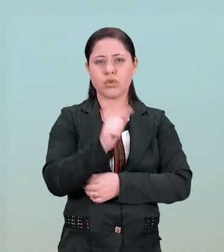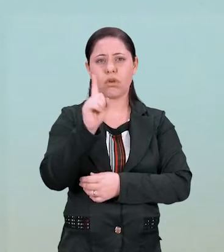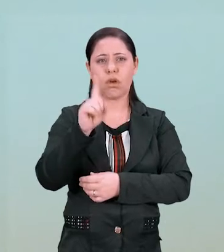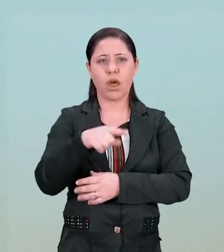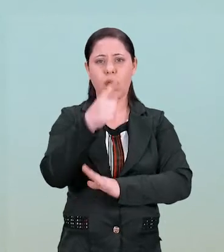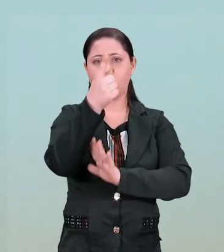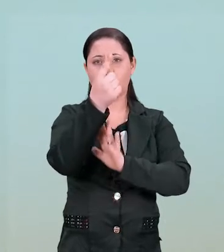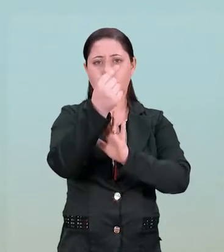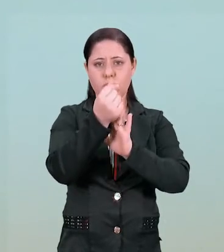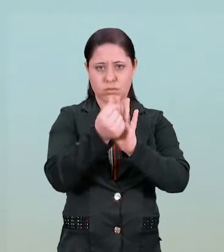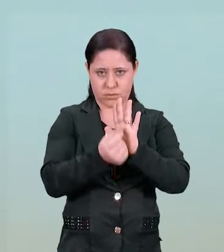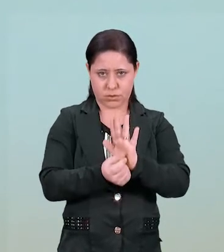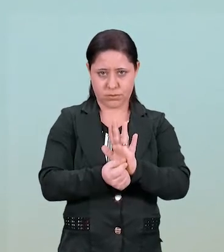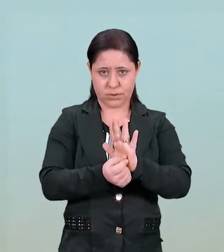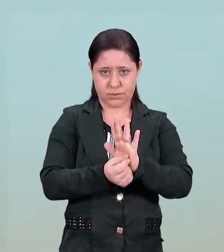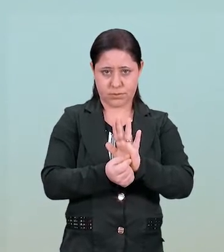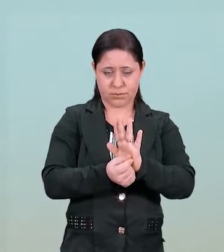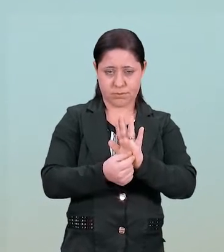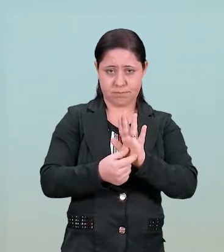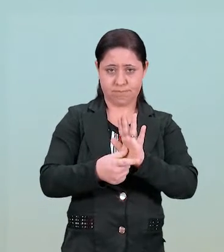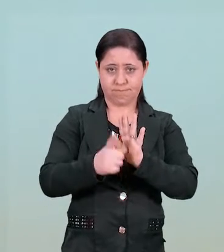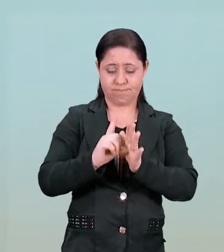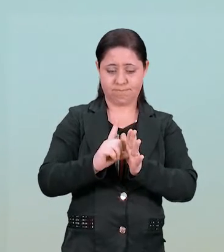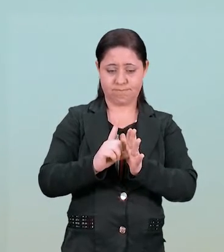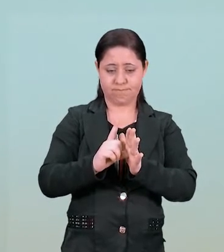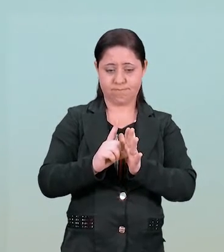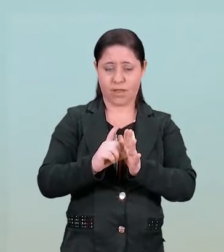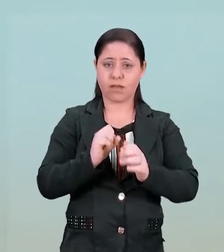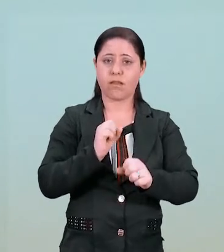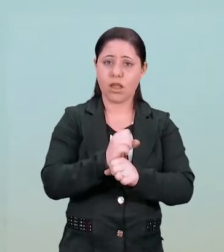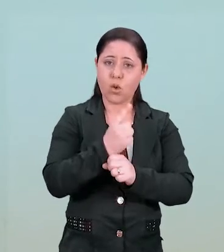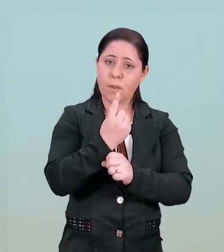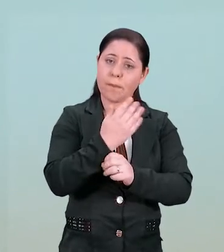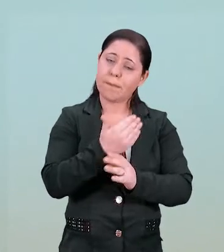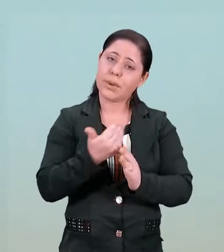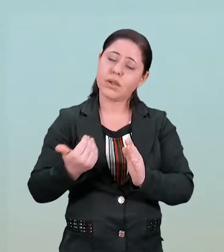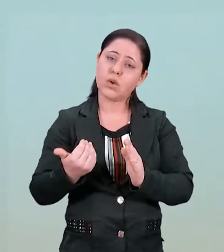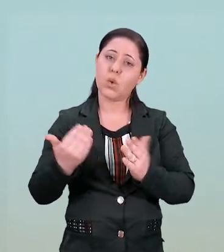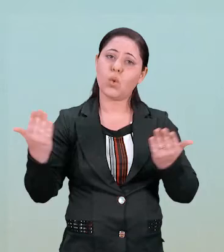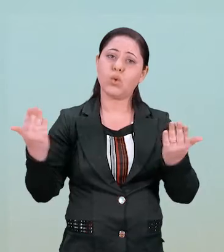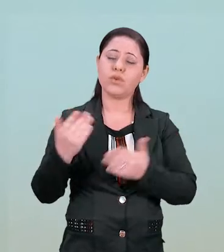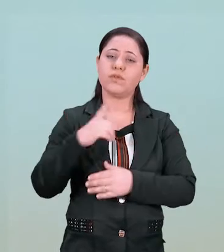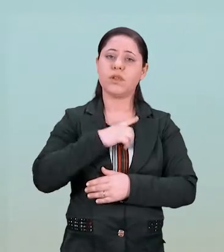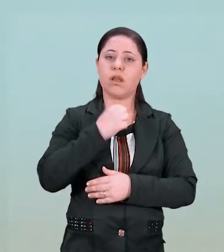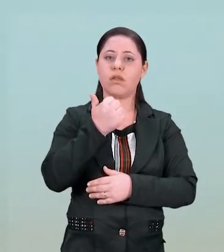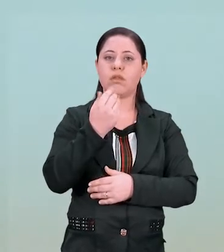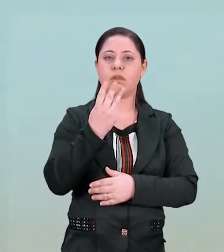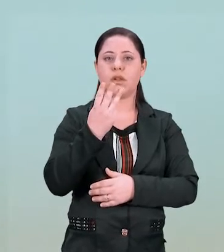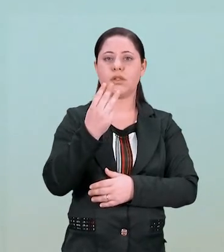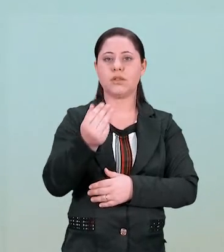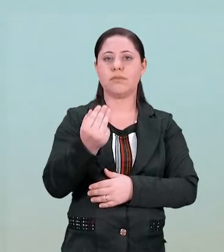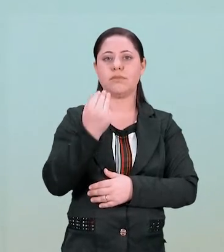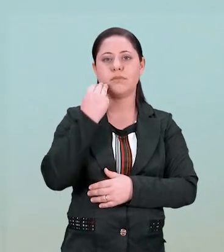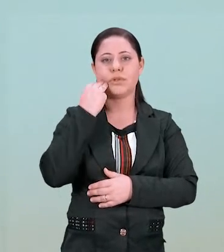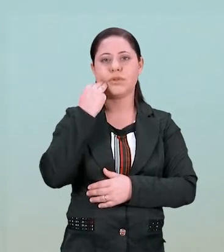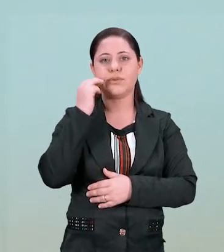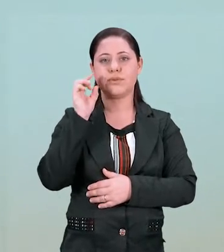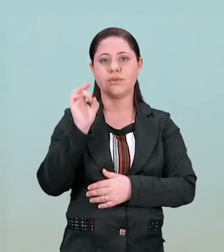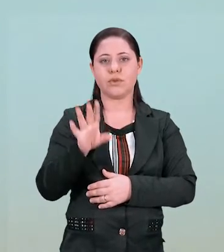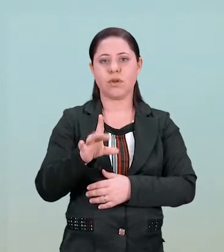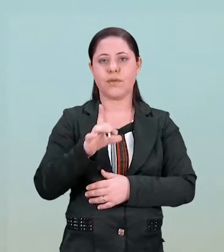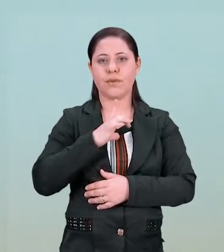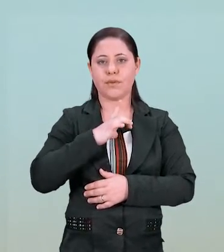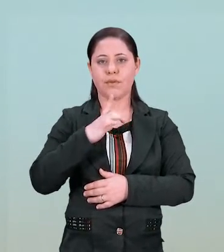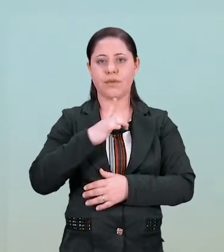orçamento prévio, foi contingenciado. Então, hoje o que nós vamos receber são 13 milhões. E isso tem uma série de